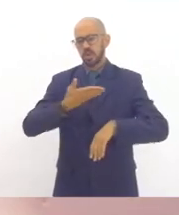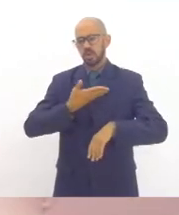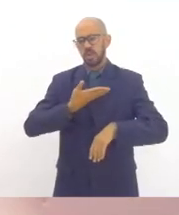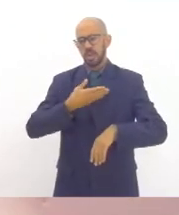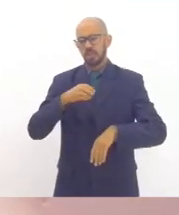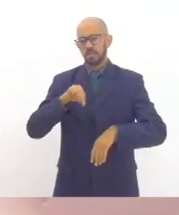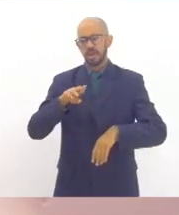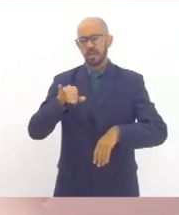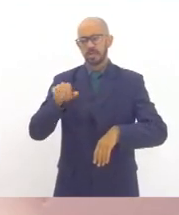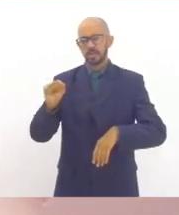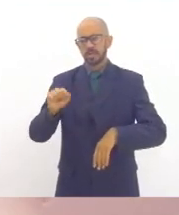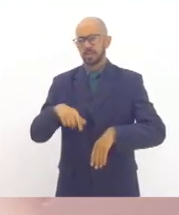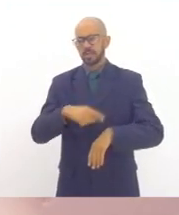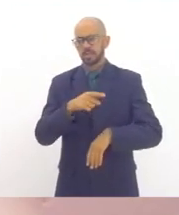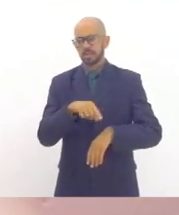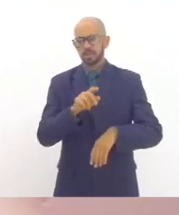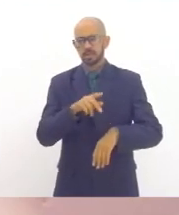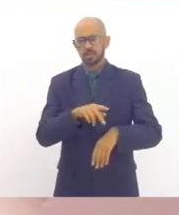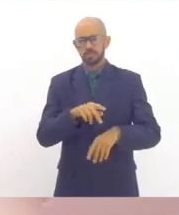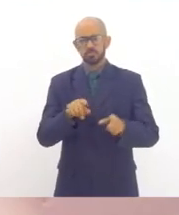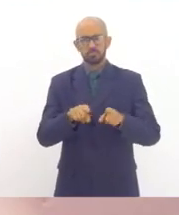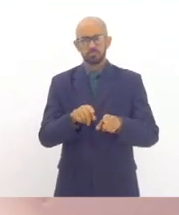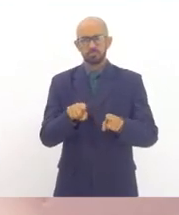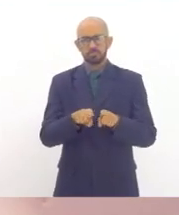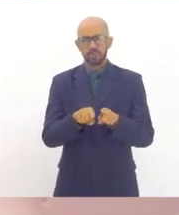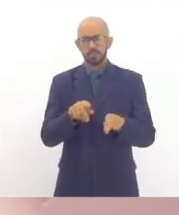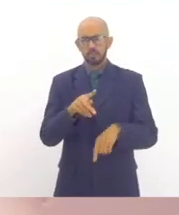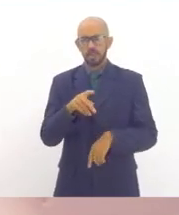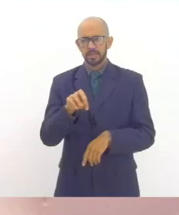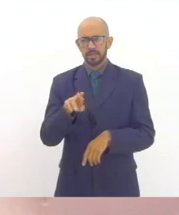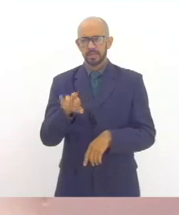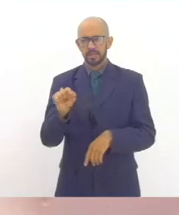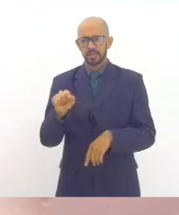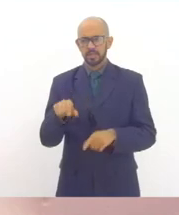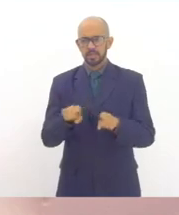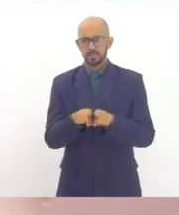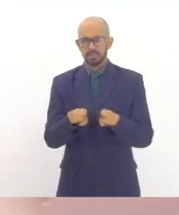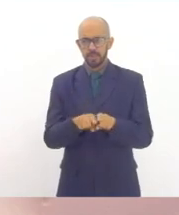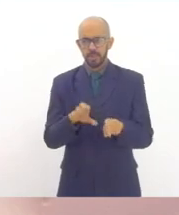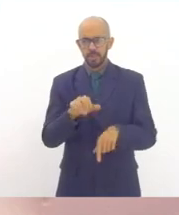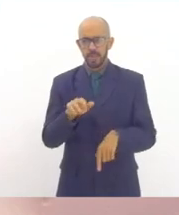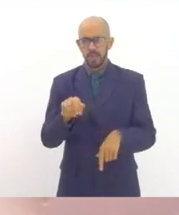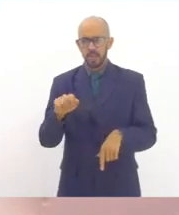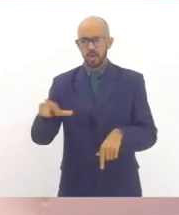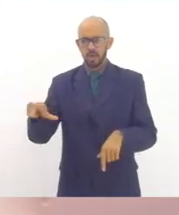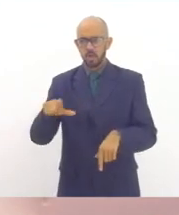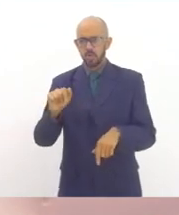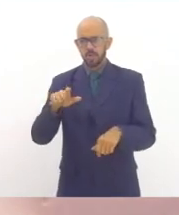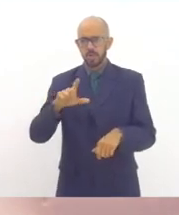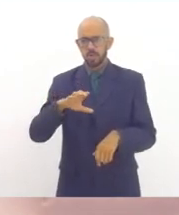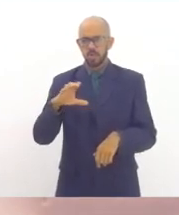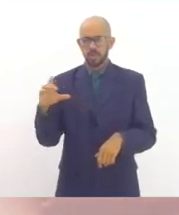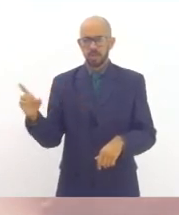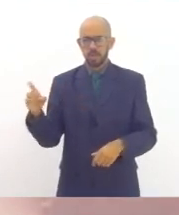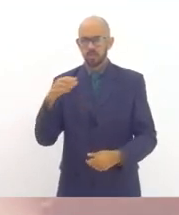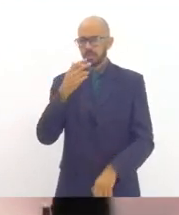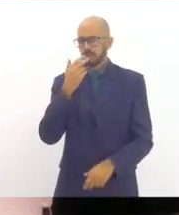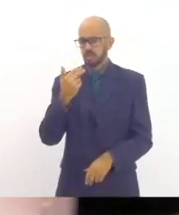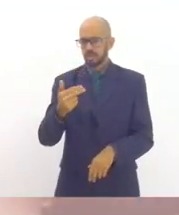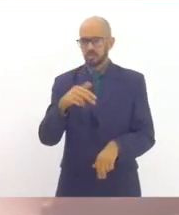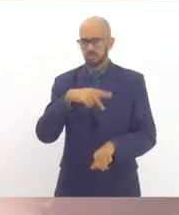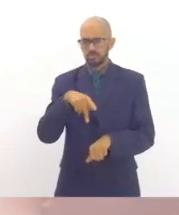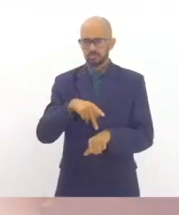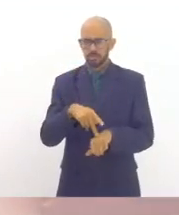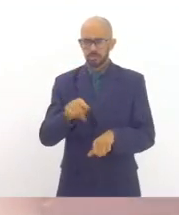professora Maria Emerentina, a Patrícia Feitosa e a Carol, né, coordenadora de língua estrangeira na Rede Municipal de Educação